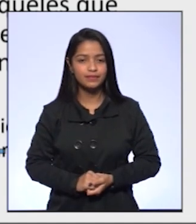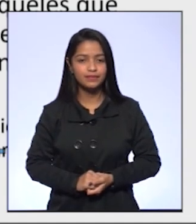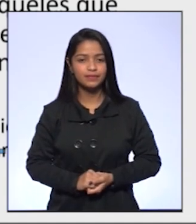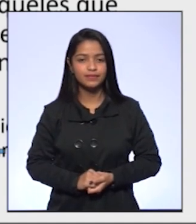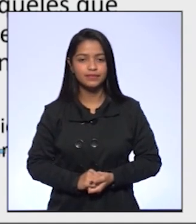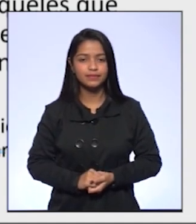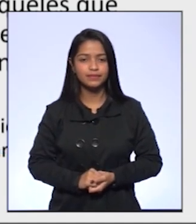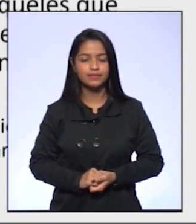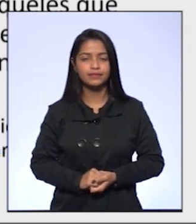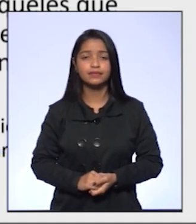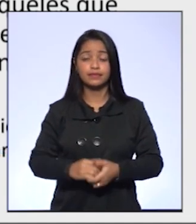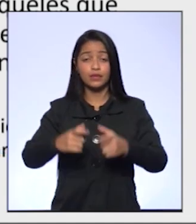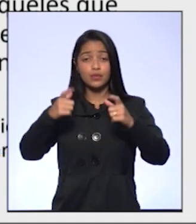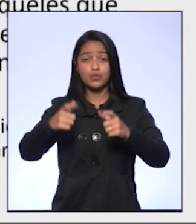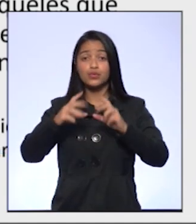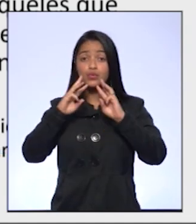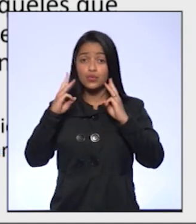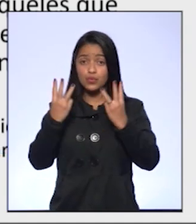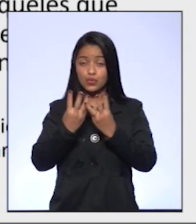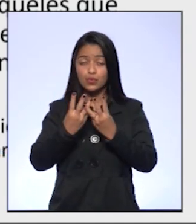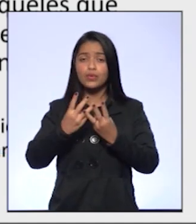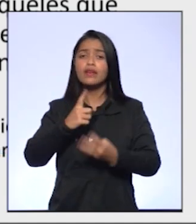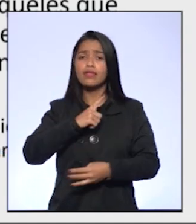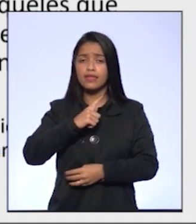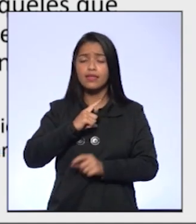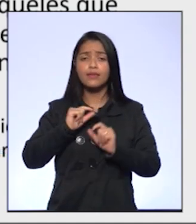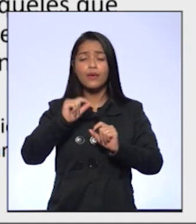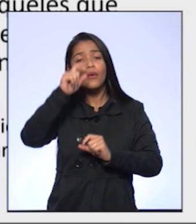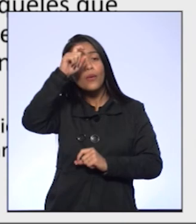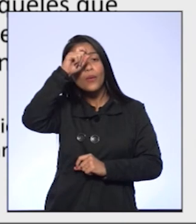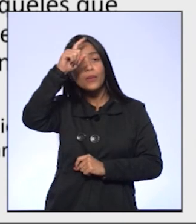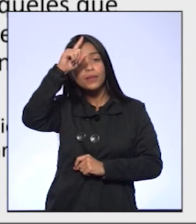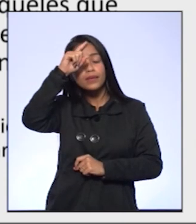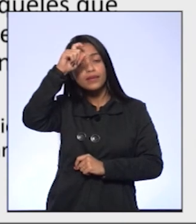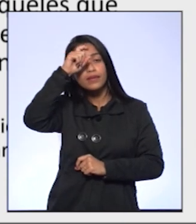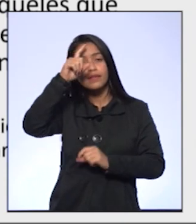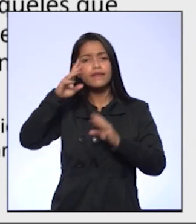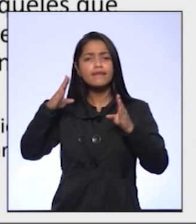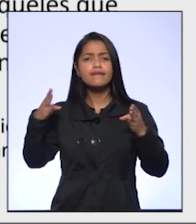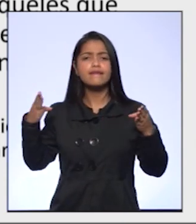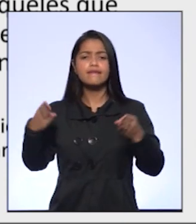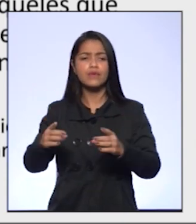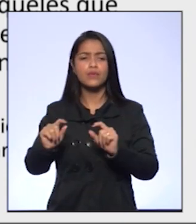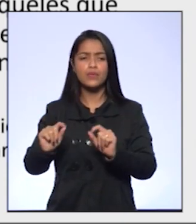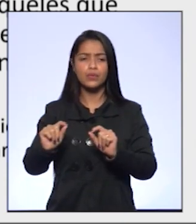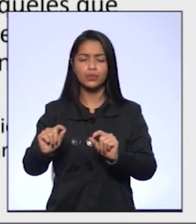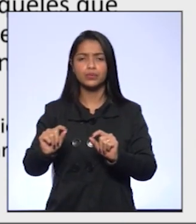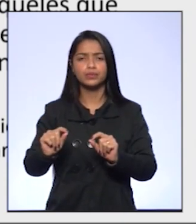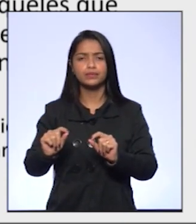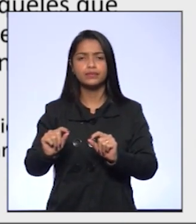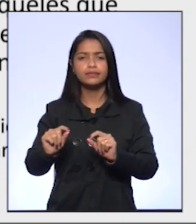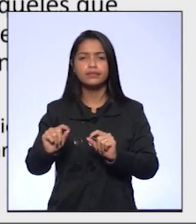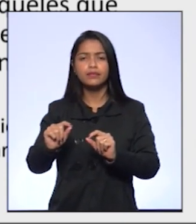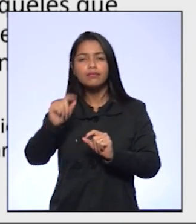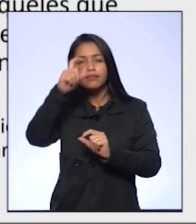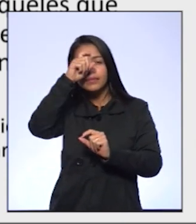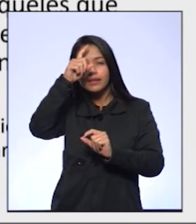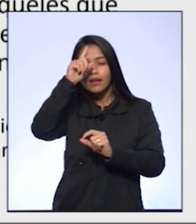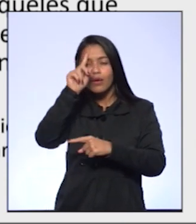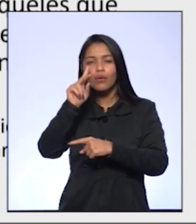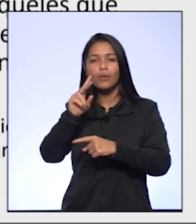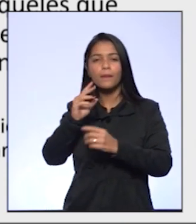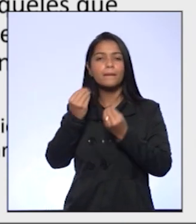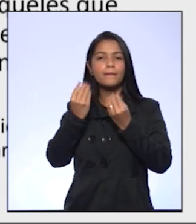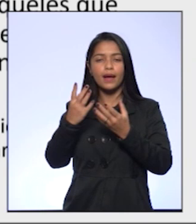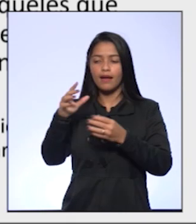A existência em Jerusalém de um hospital voltado para o alojamento e o cuidado dos